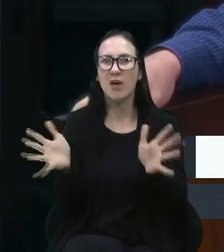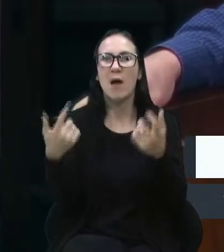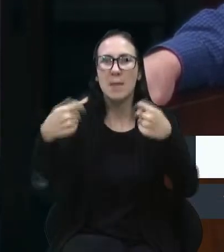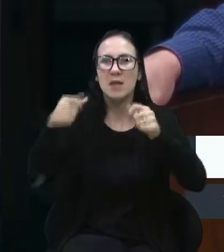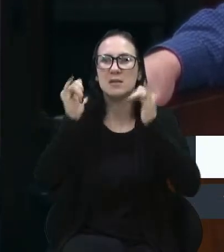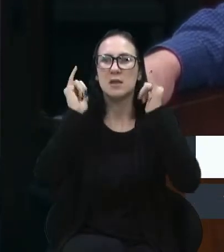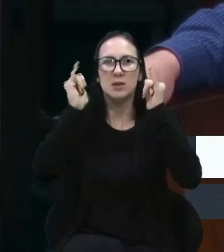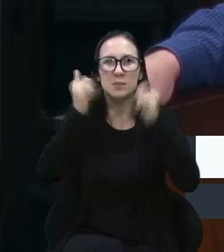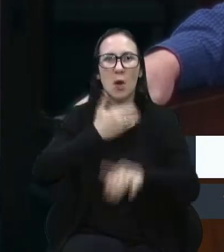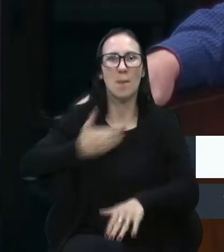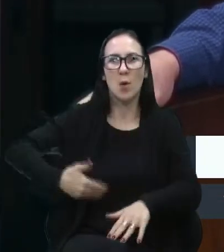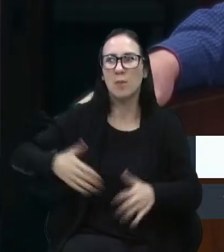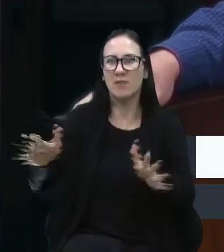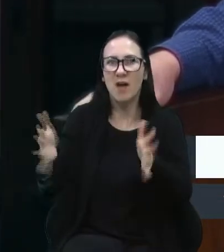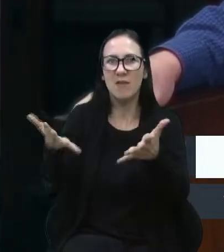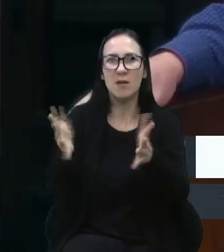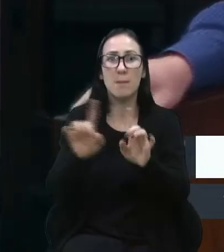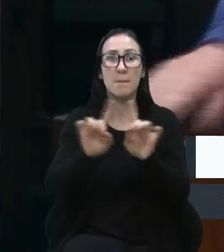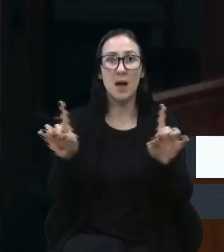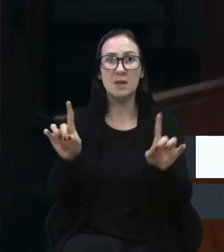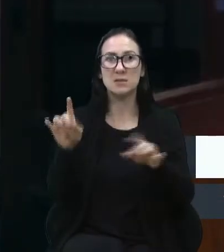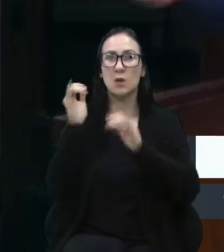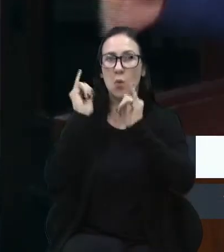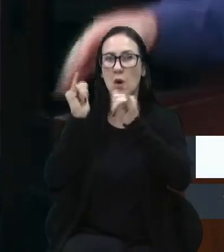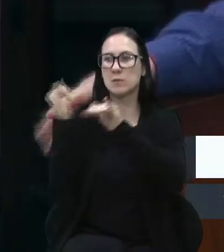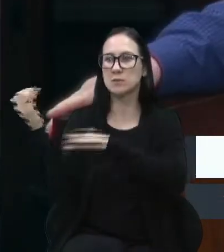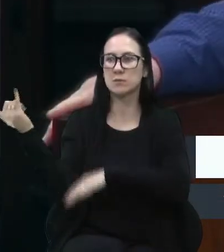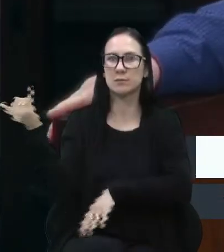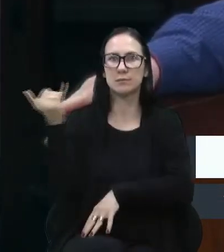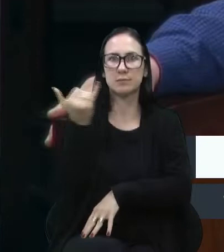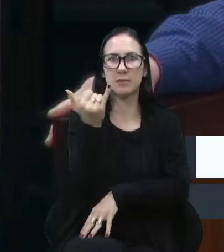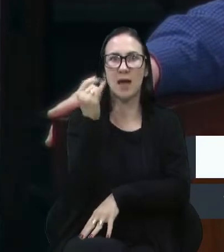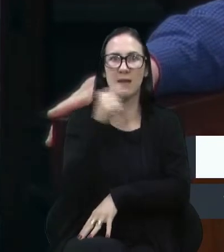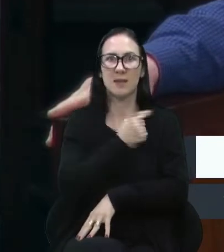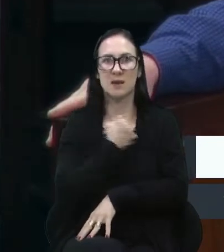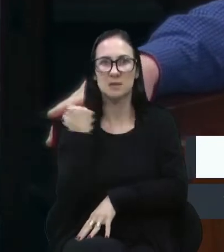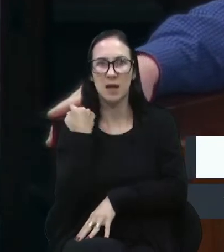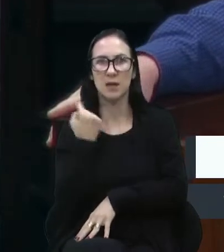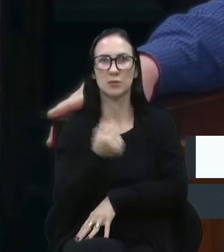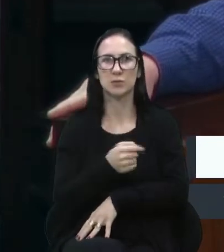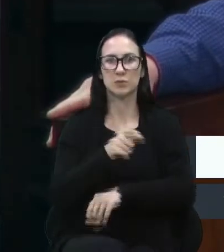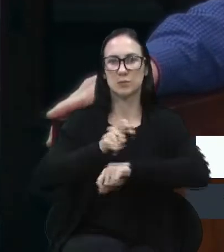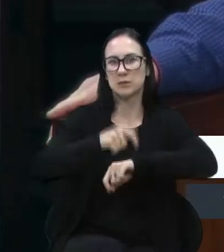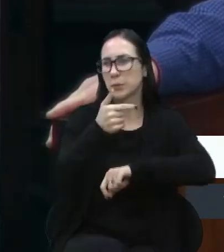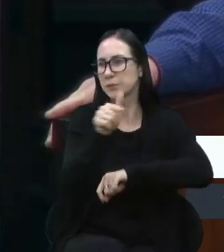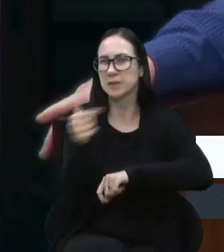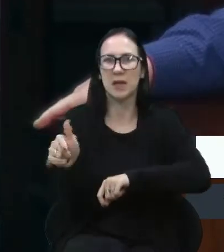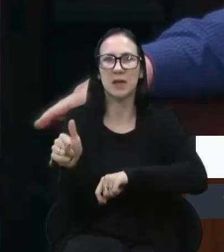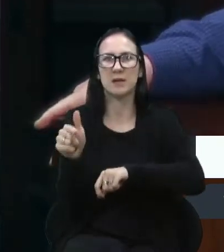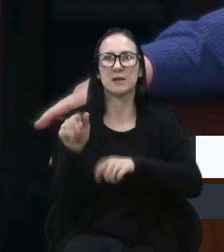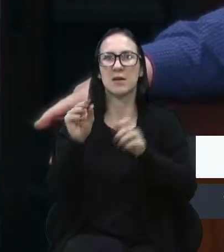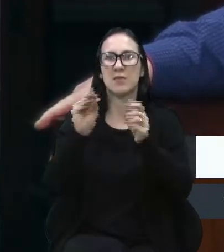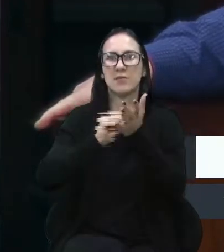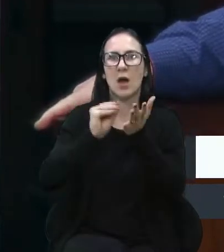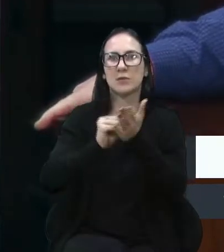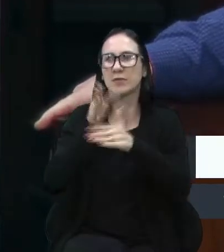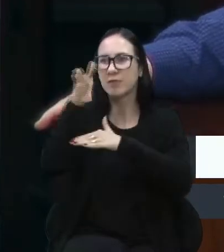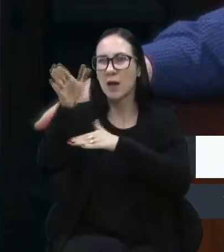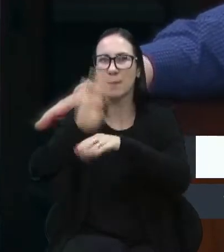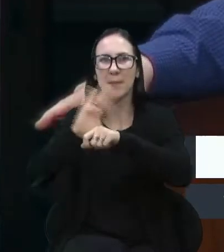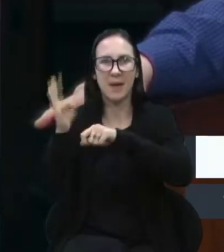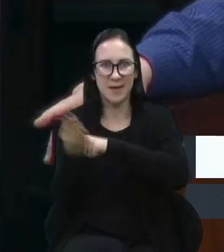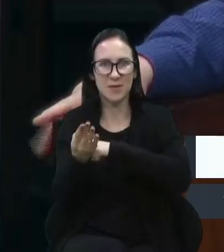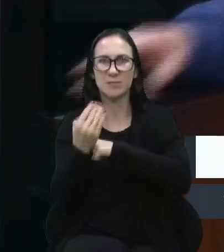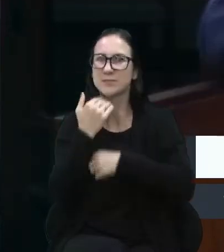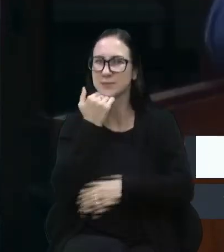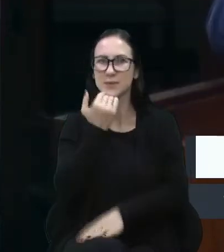se chega atrasado, se não tem horário, se não atende certas localidades. Também na questão da